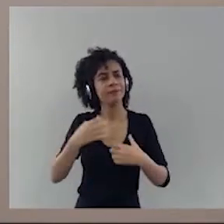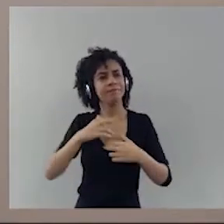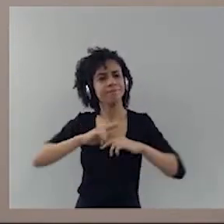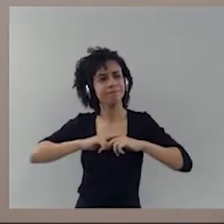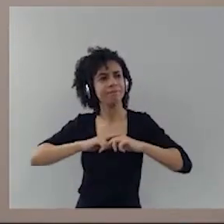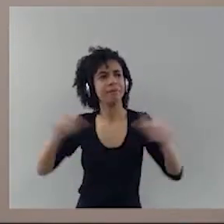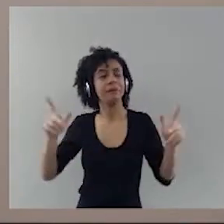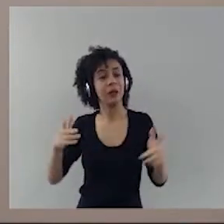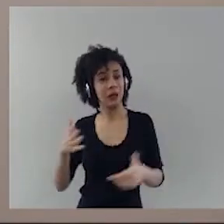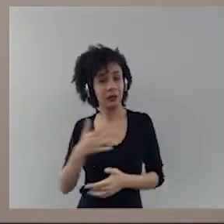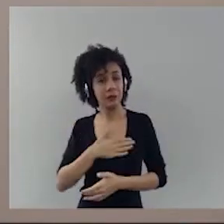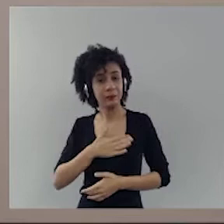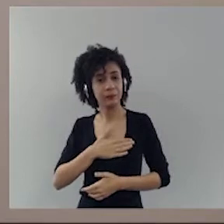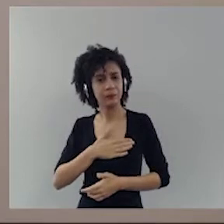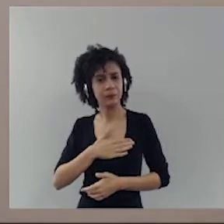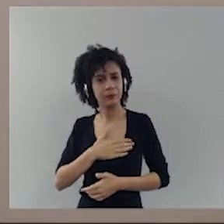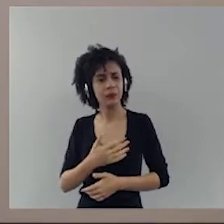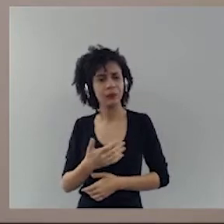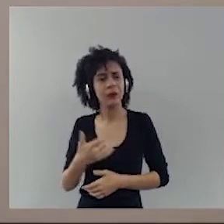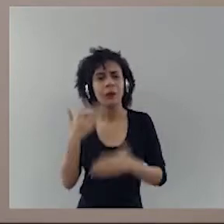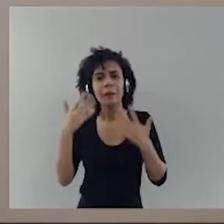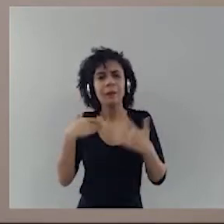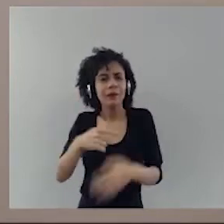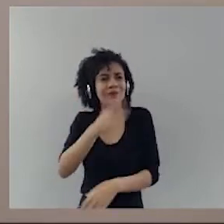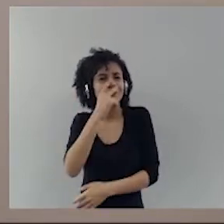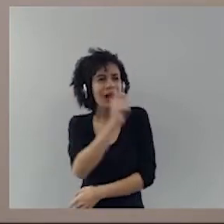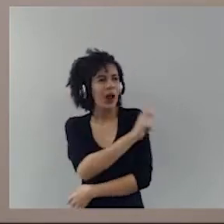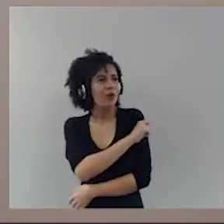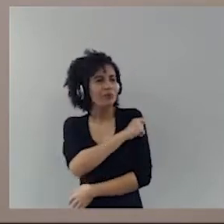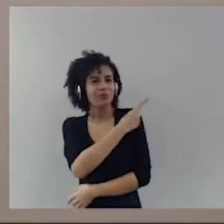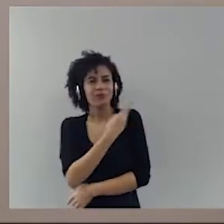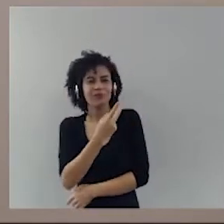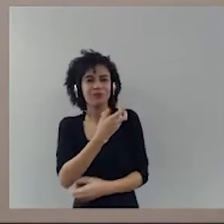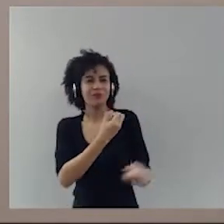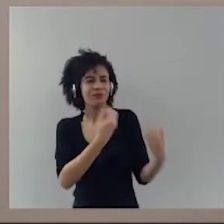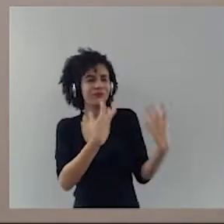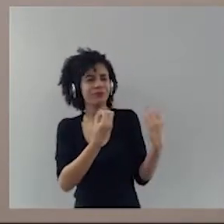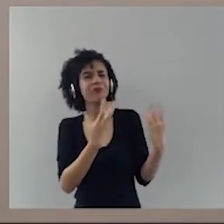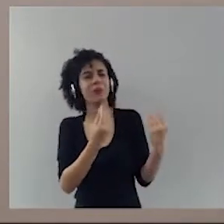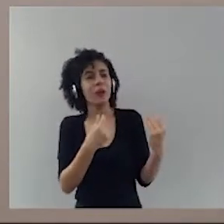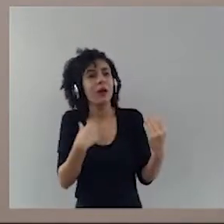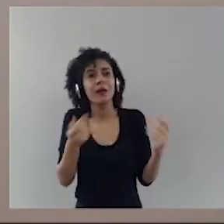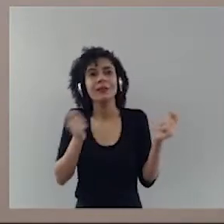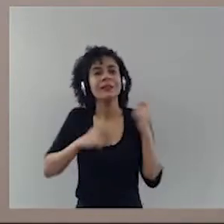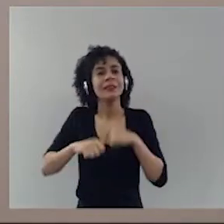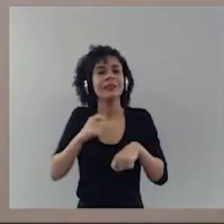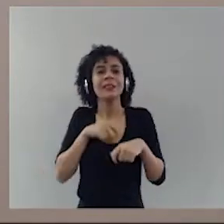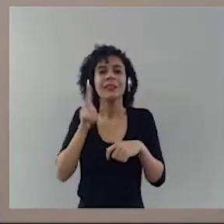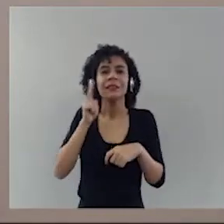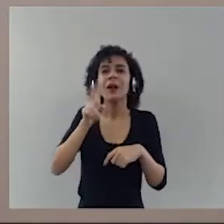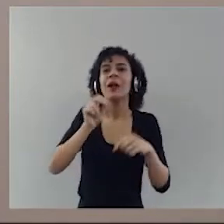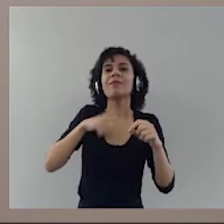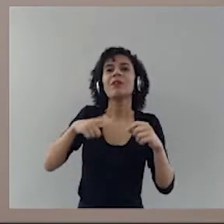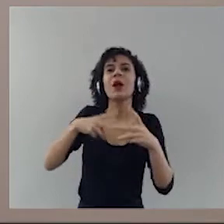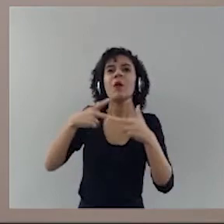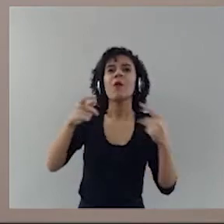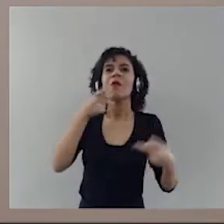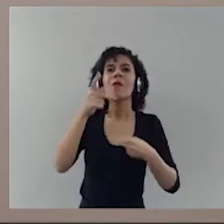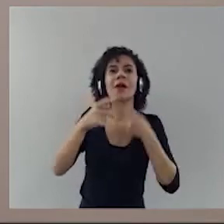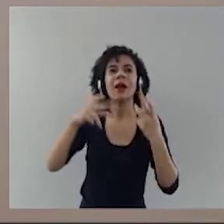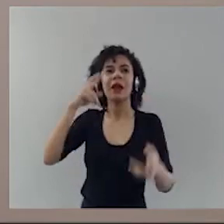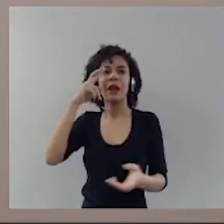eu me considero aluno de anos e estou muito ansioso para ouvir os ouvir as reflexões deles